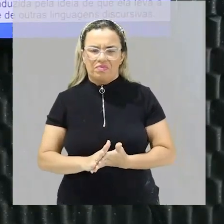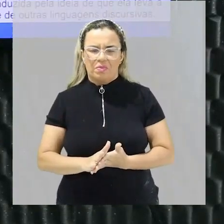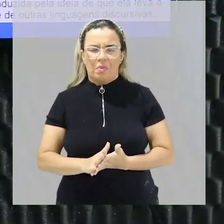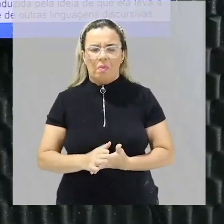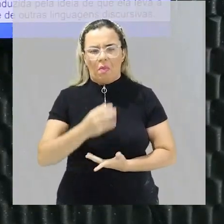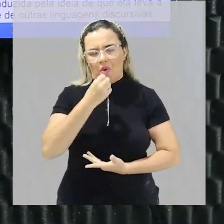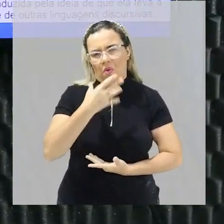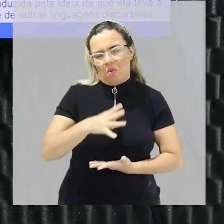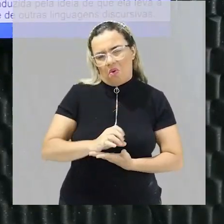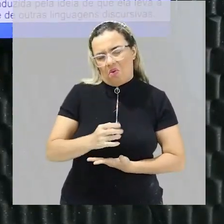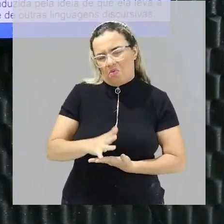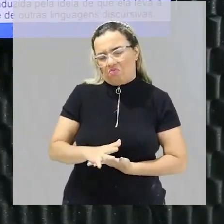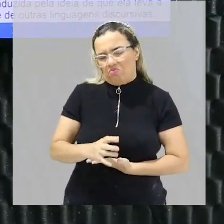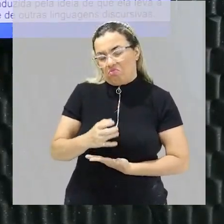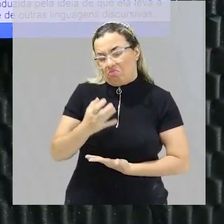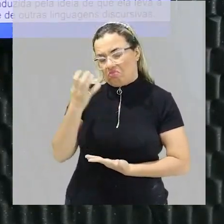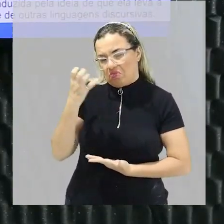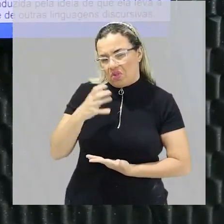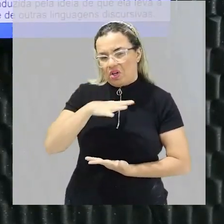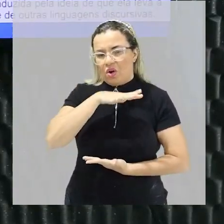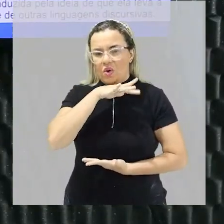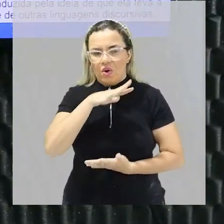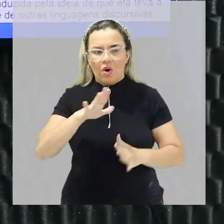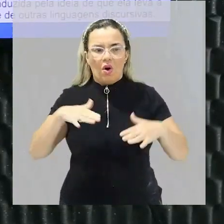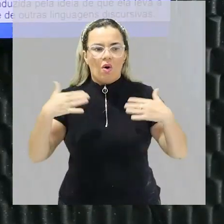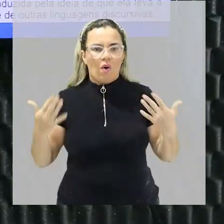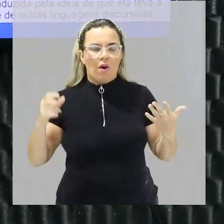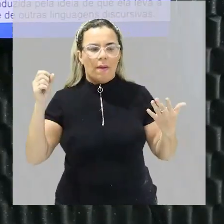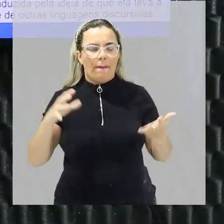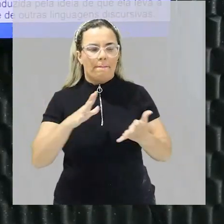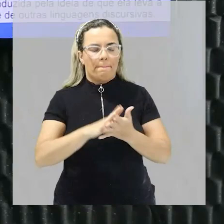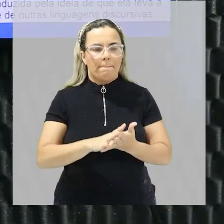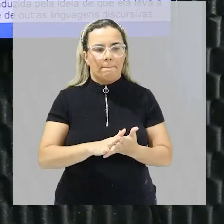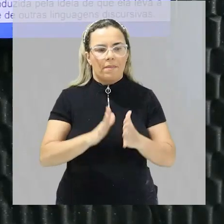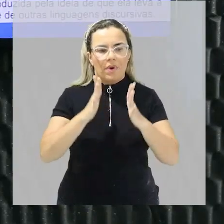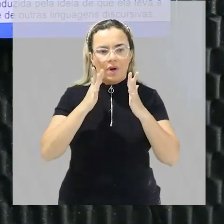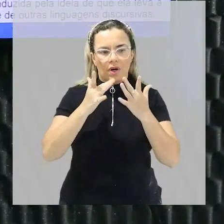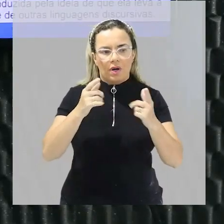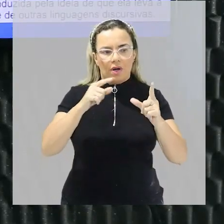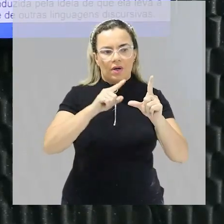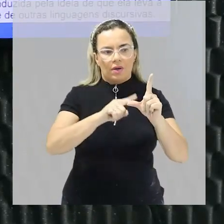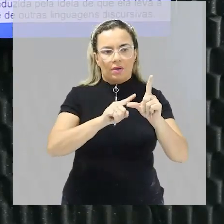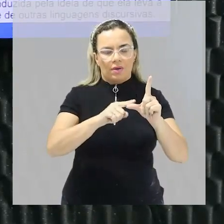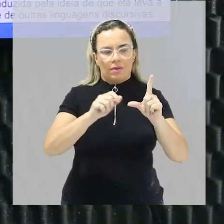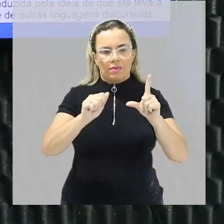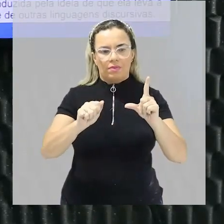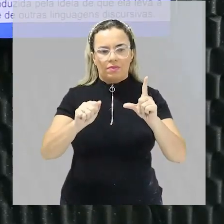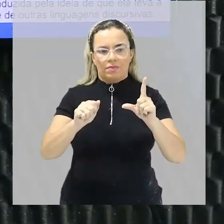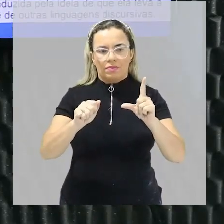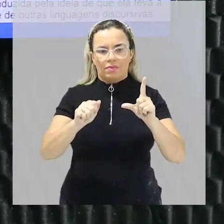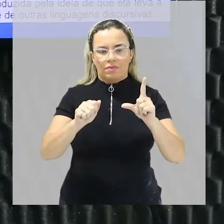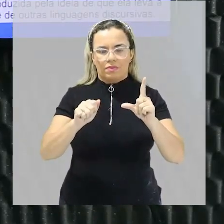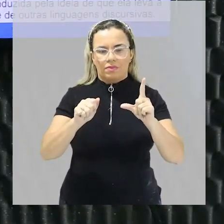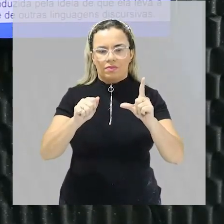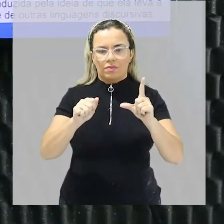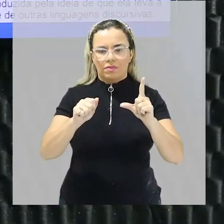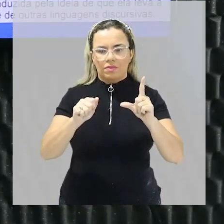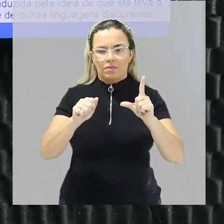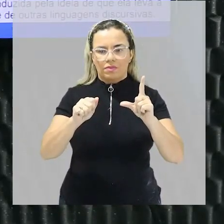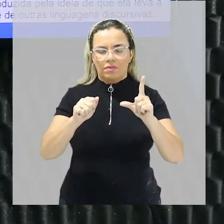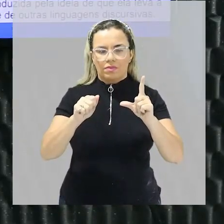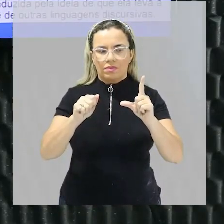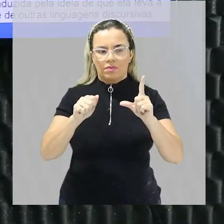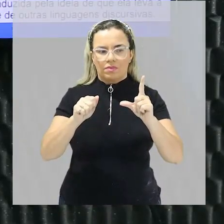tanto faz. Então, qual seria essa alternativa? A arte conduz o espírito humano a uma forma de vida